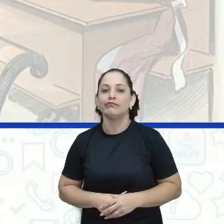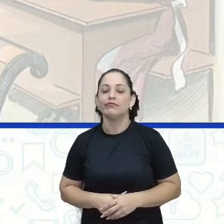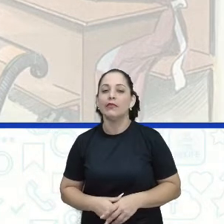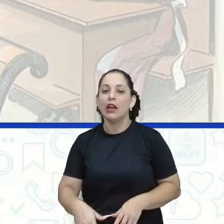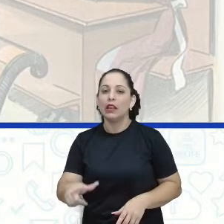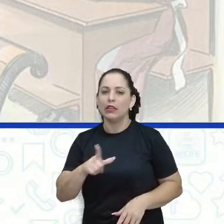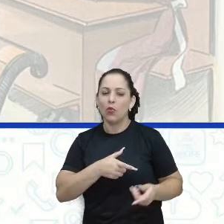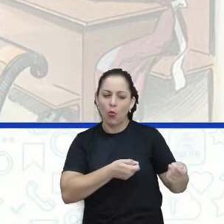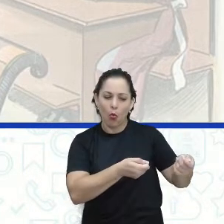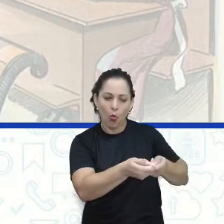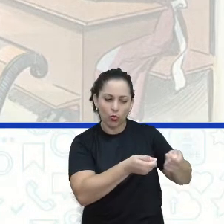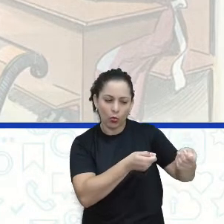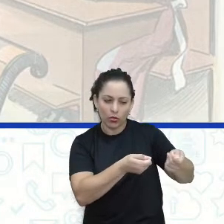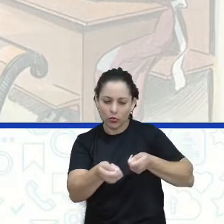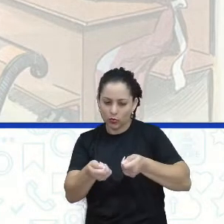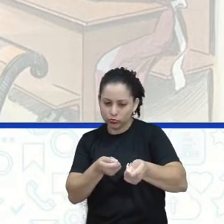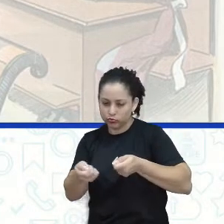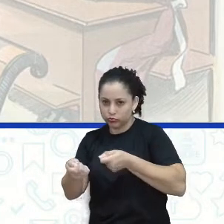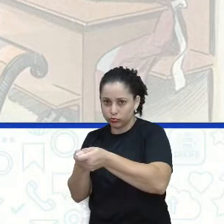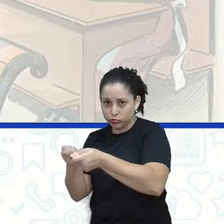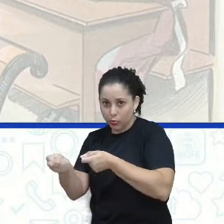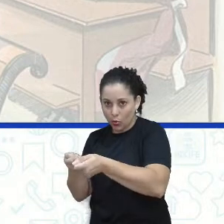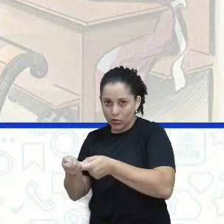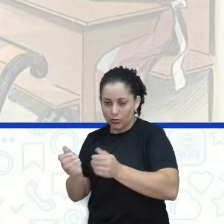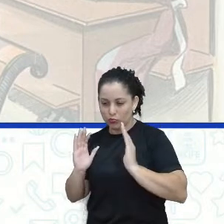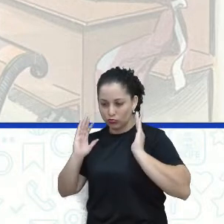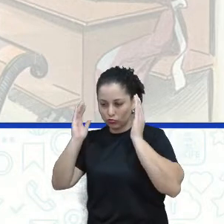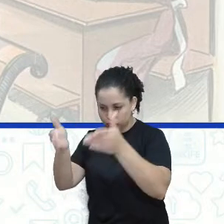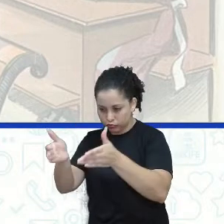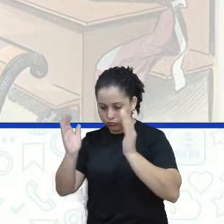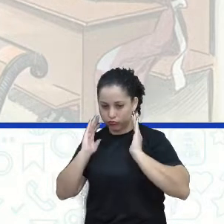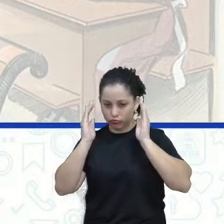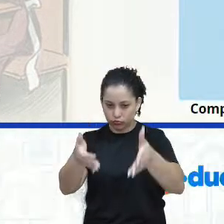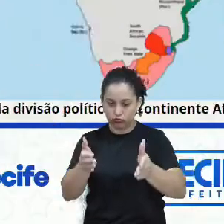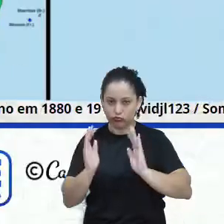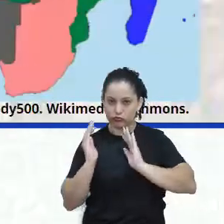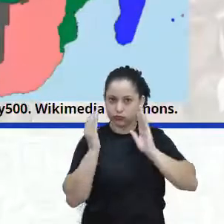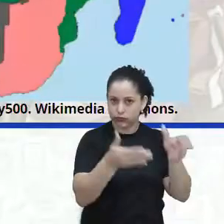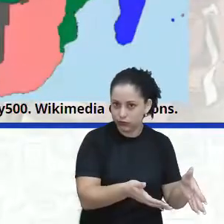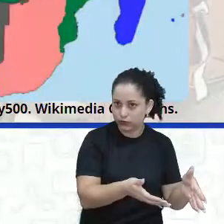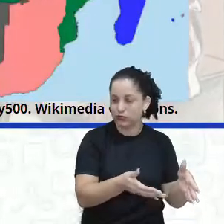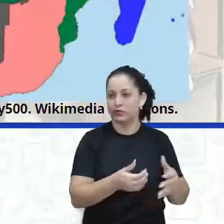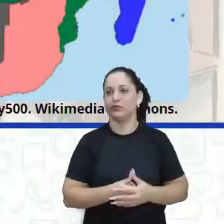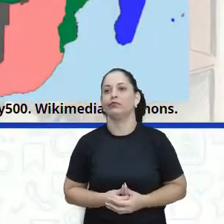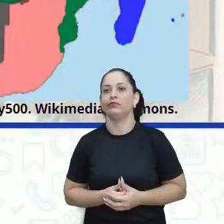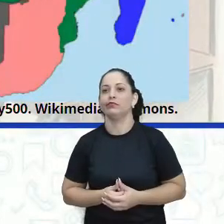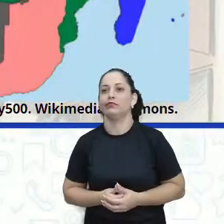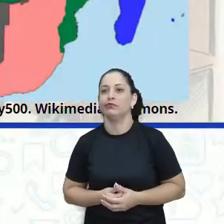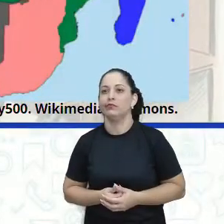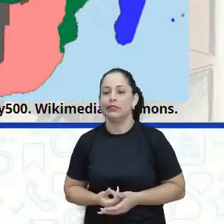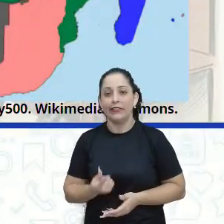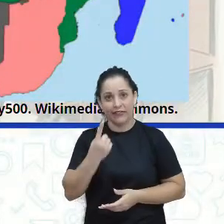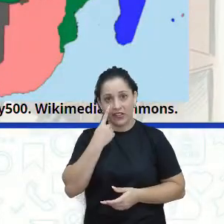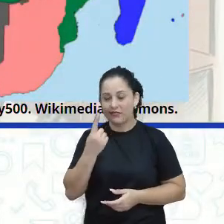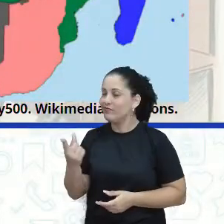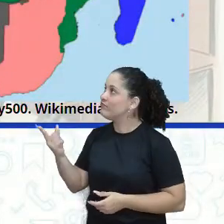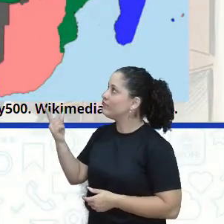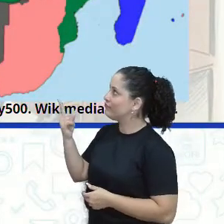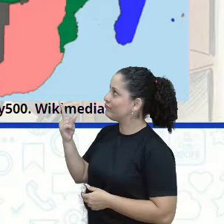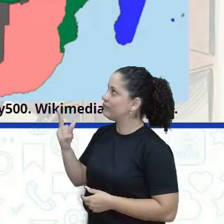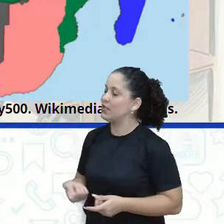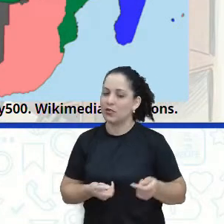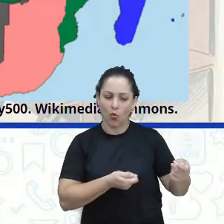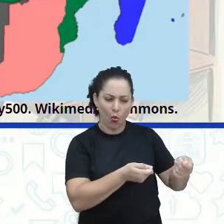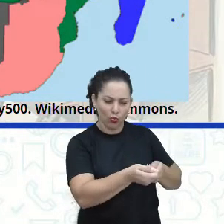pelo controle direto, então, como vai acontecer, deixa eu ver se eu coloquei aqui, isso, ó, o